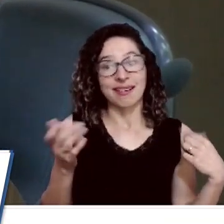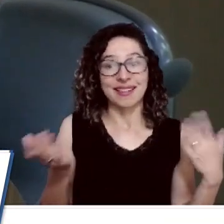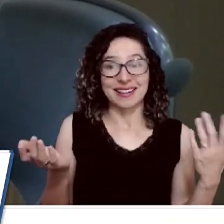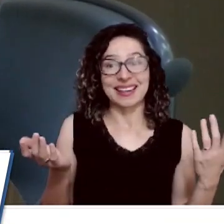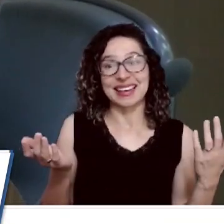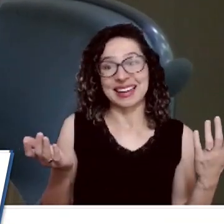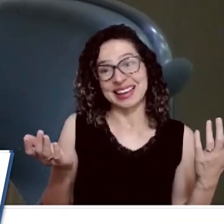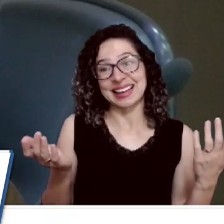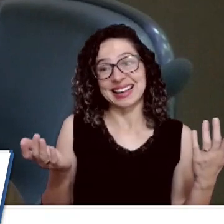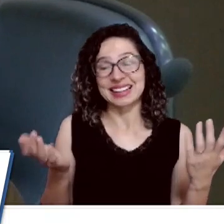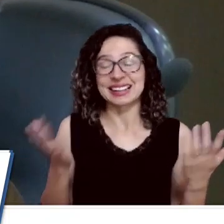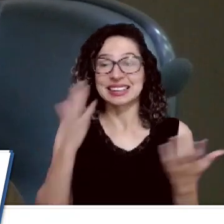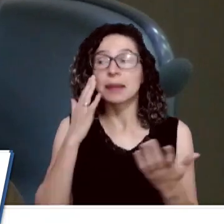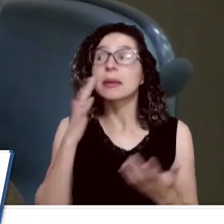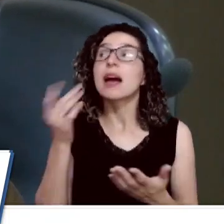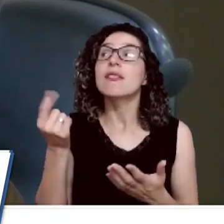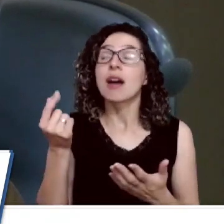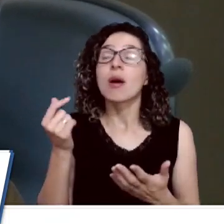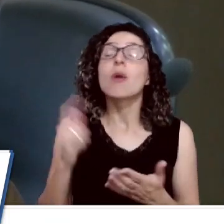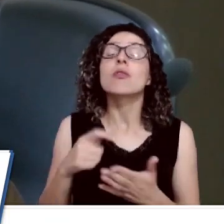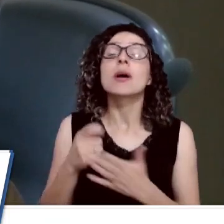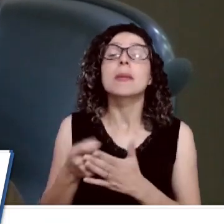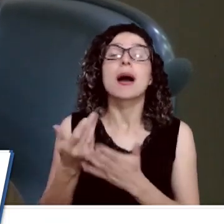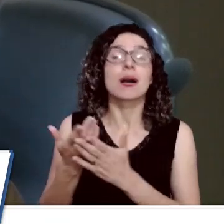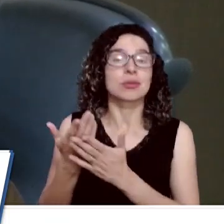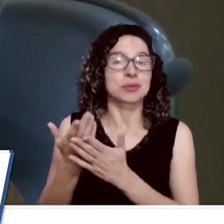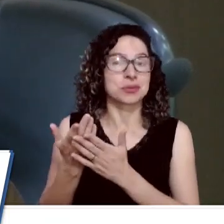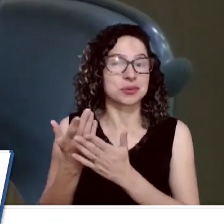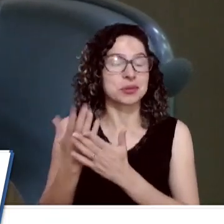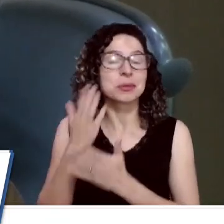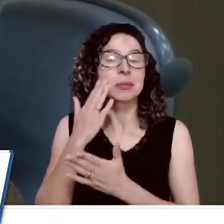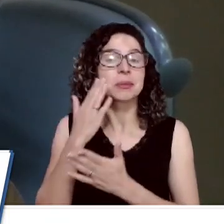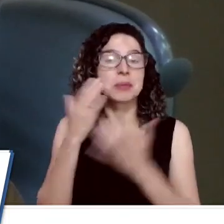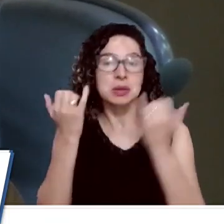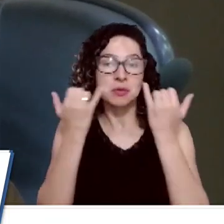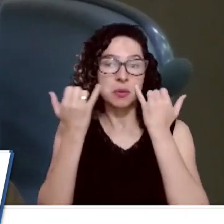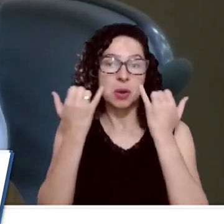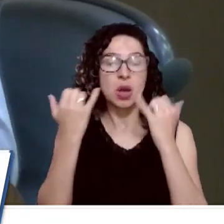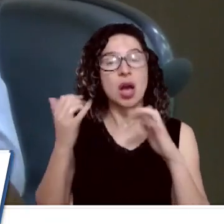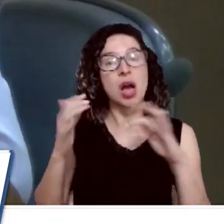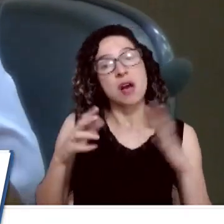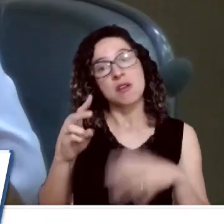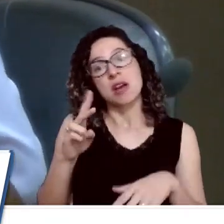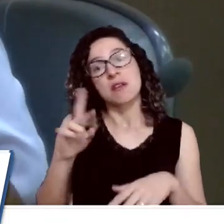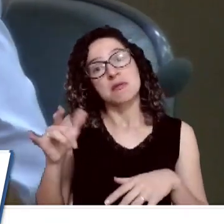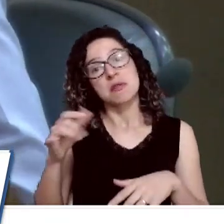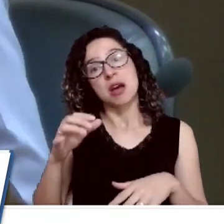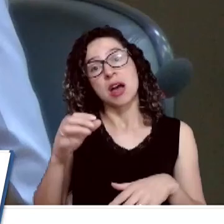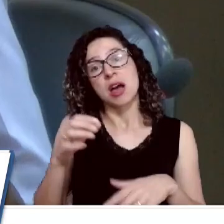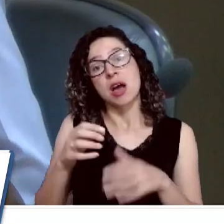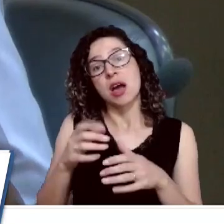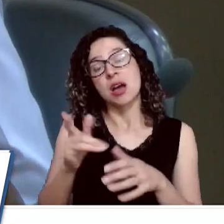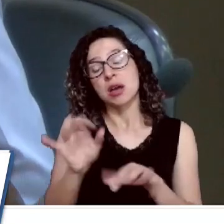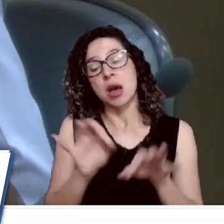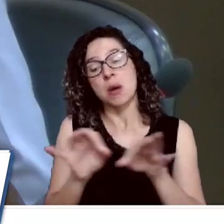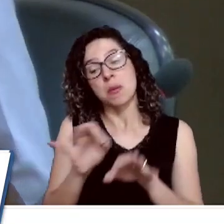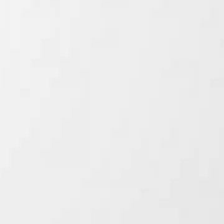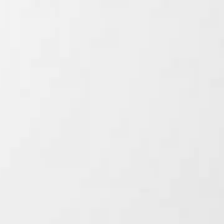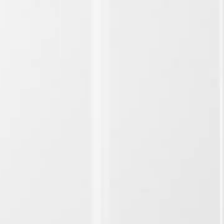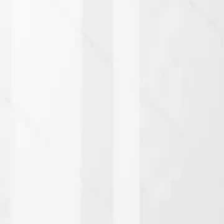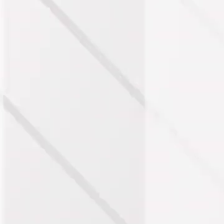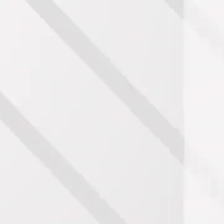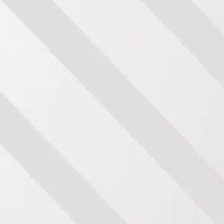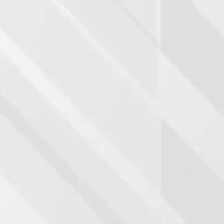Precisa saber quanto foi pago nesse estudo aí, para saber. De repente, vão botar o ovo em pé e resolver a situação, né? Quem sabe?